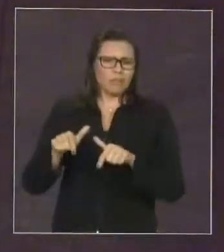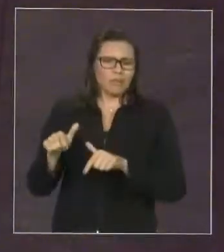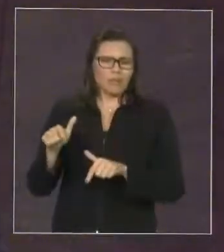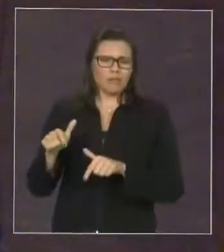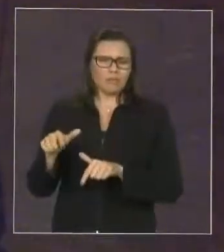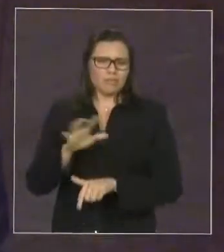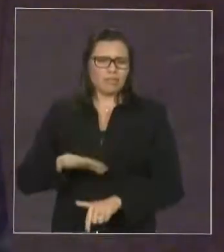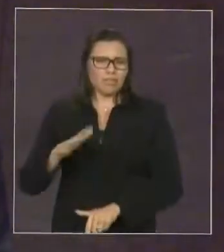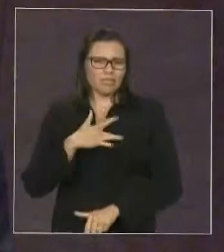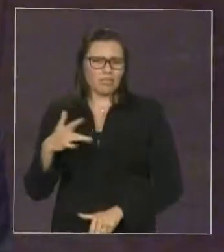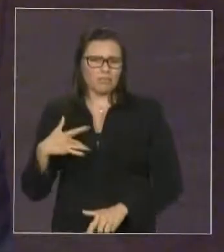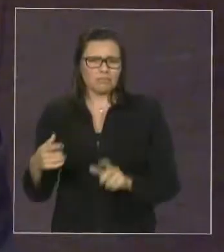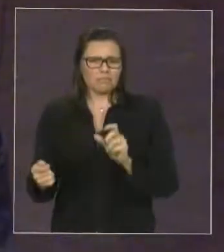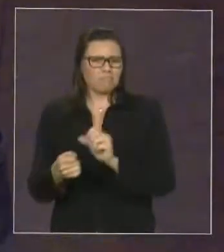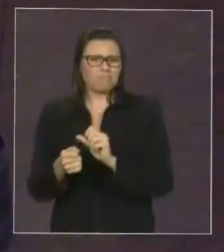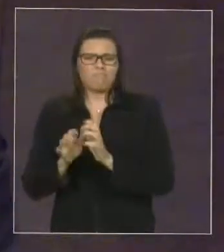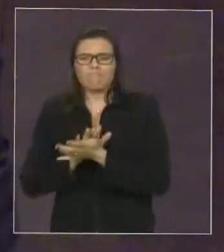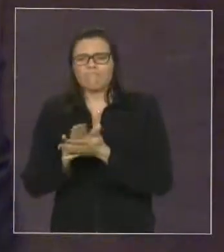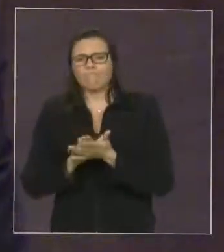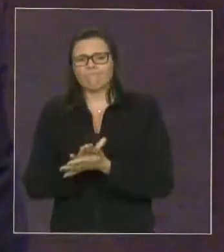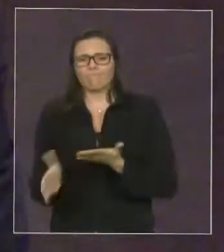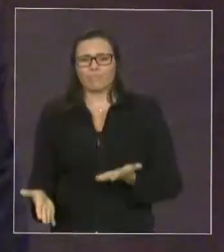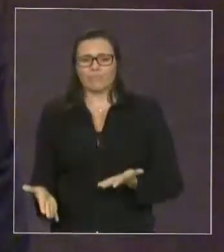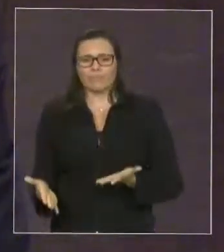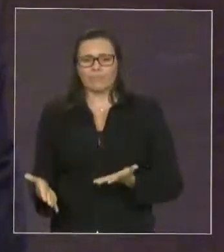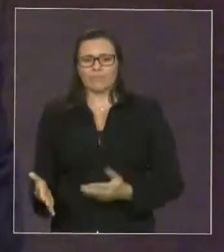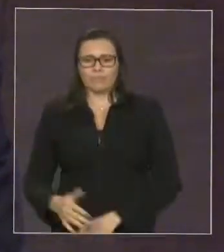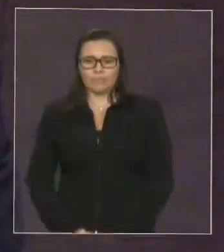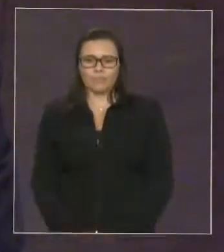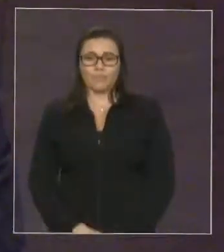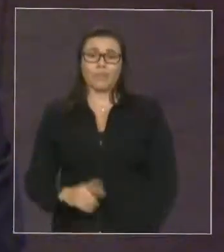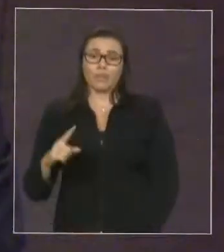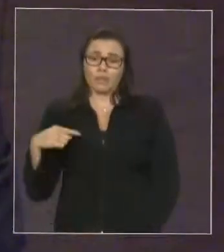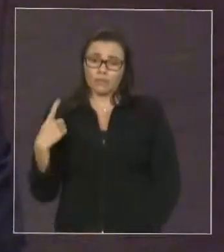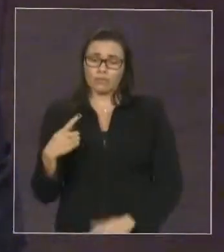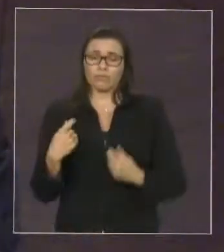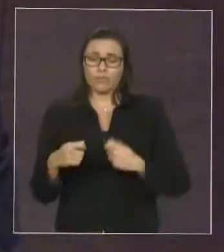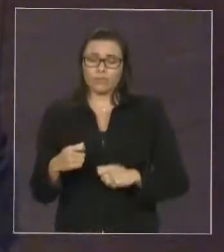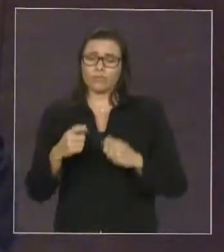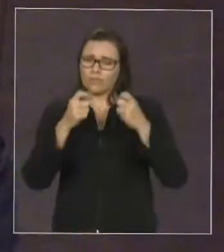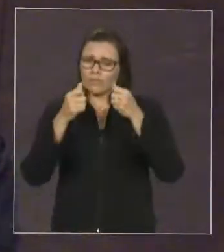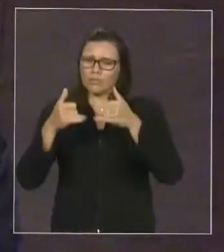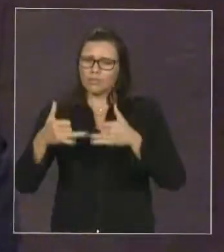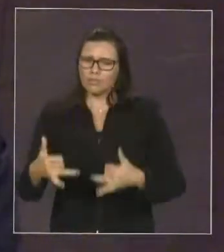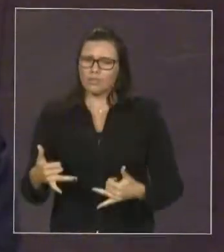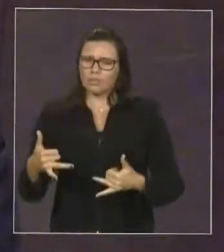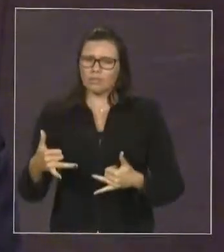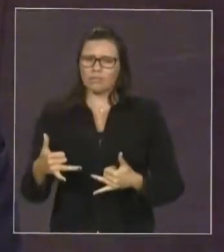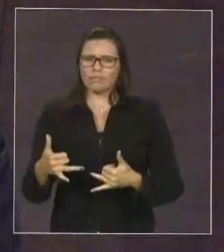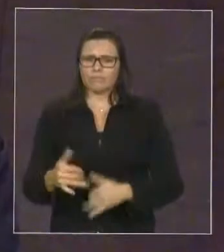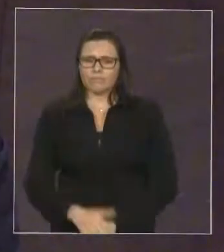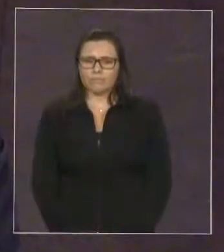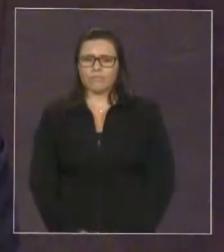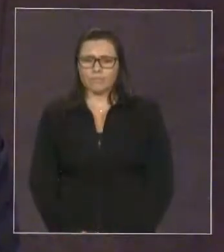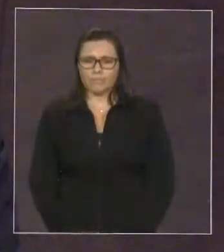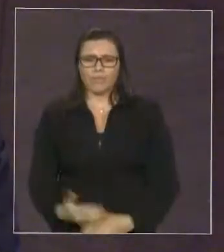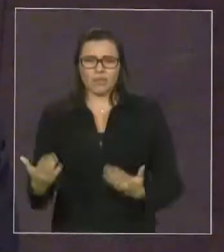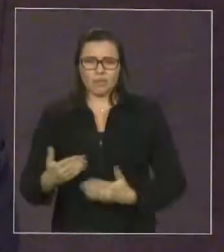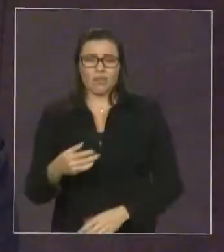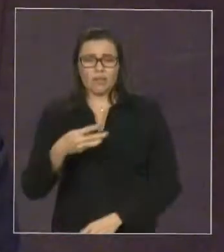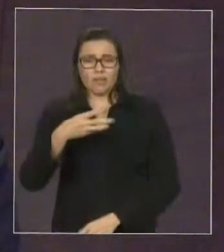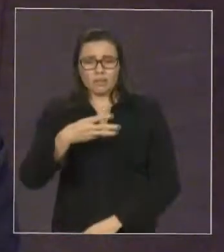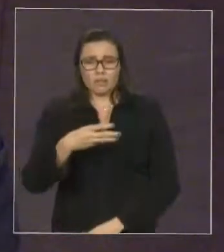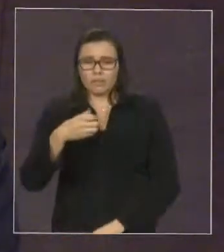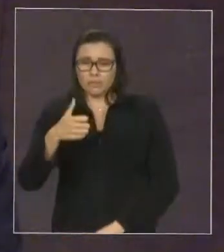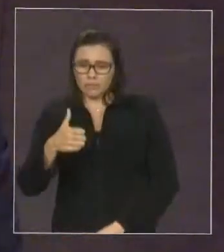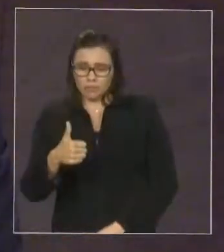explicar esses avanços que nós estamos tendo nesses 31 meses de